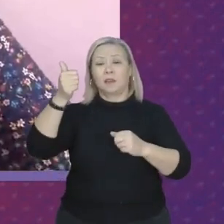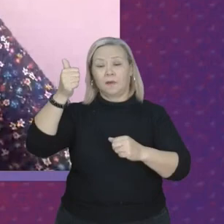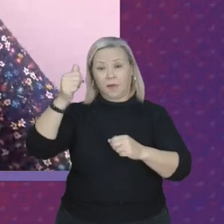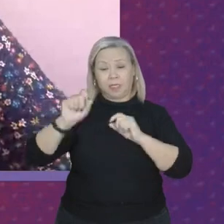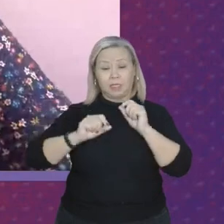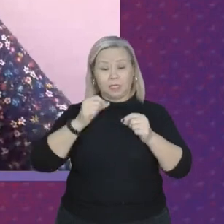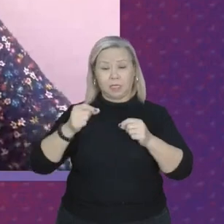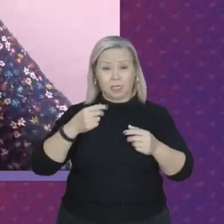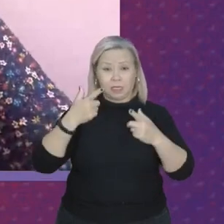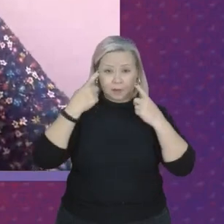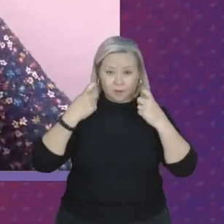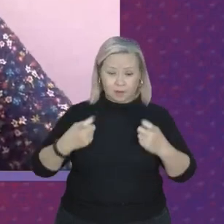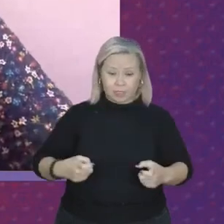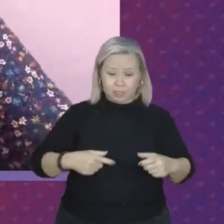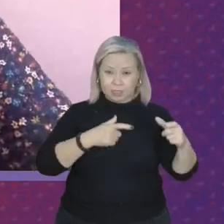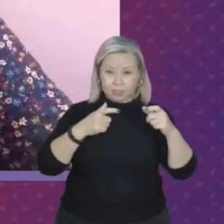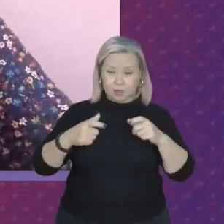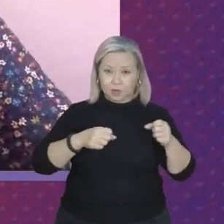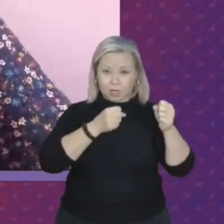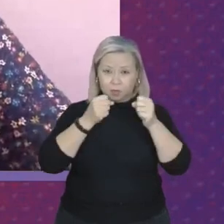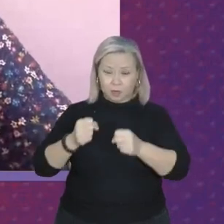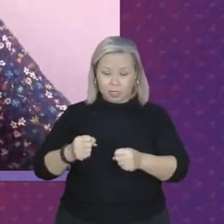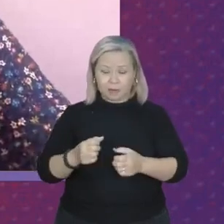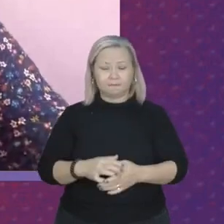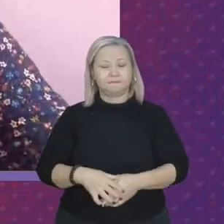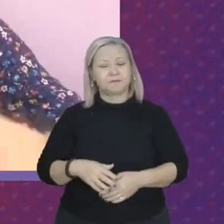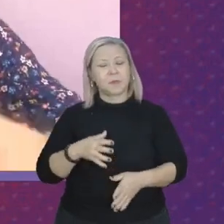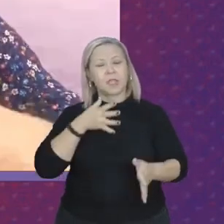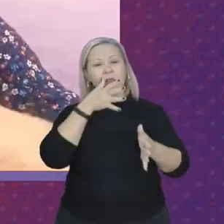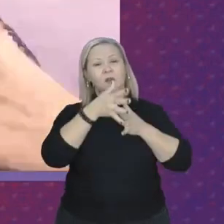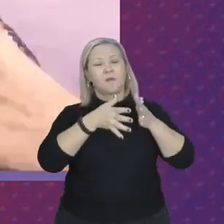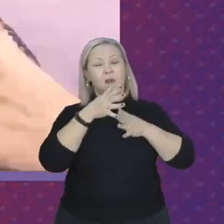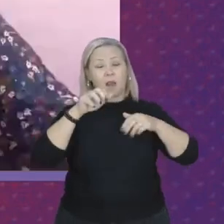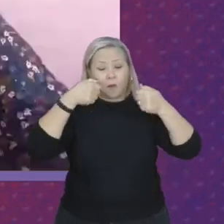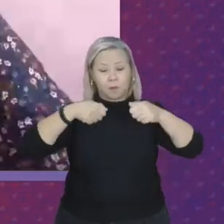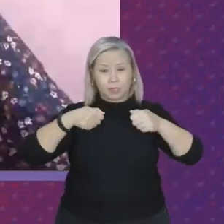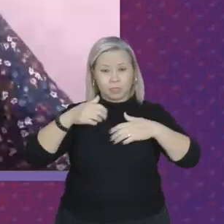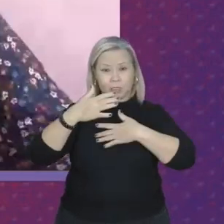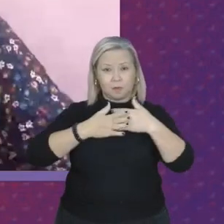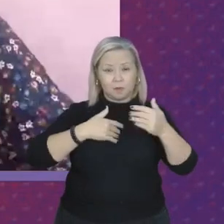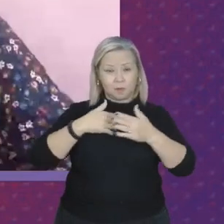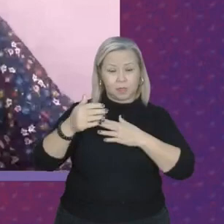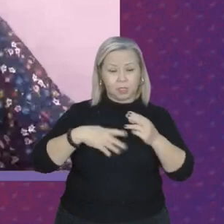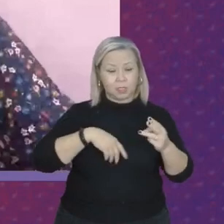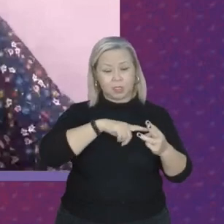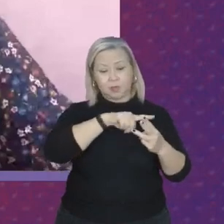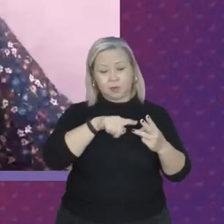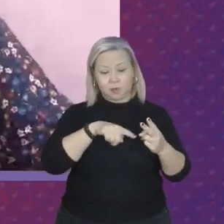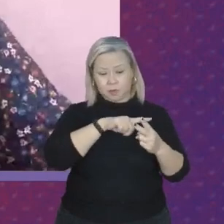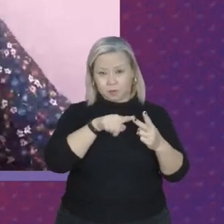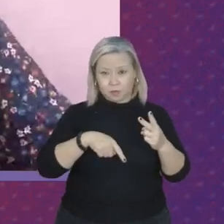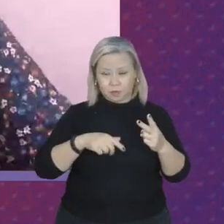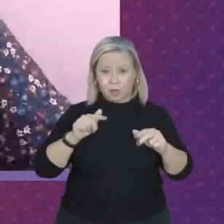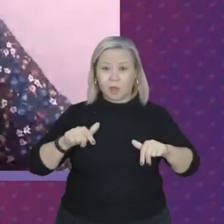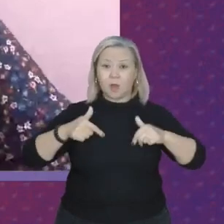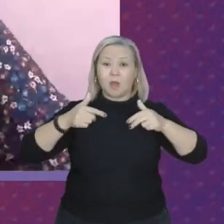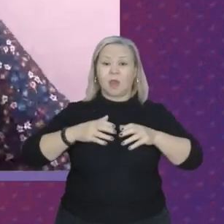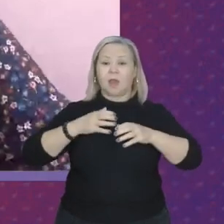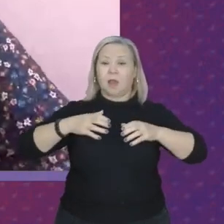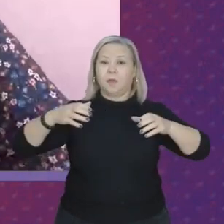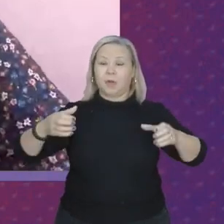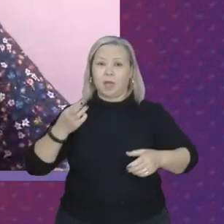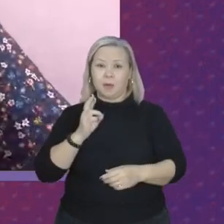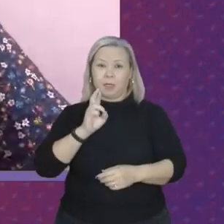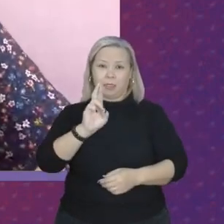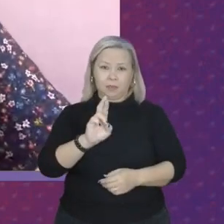de poder? Eu tenho dito que precisamos agir em duas frentes. Uma é ampliar a representatividade. A gente